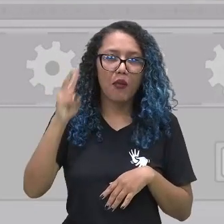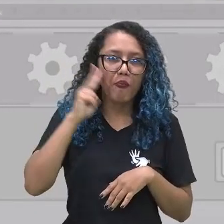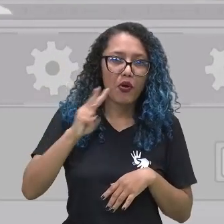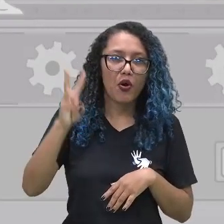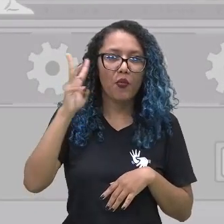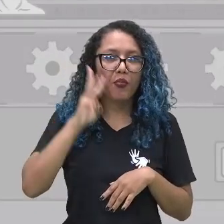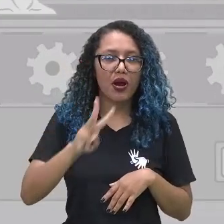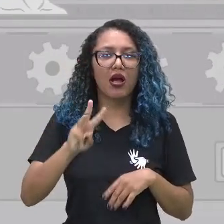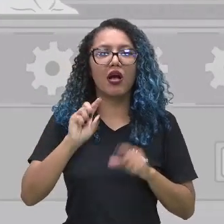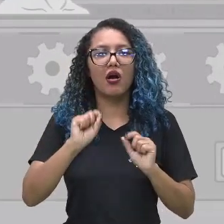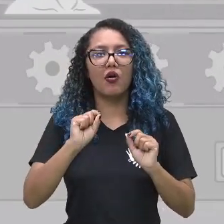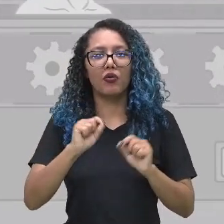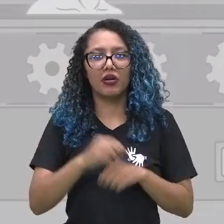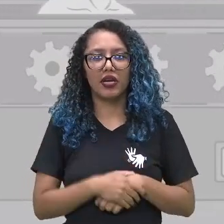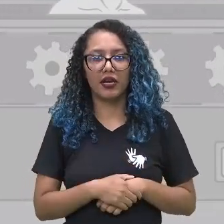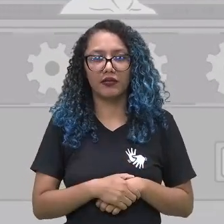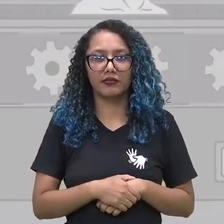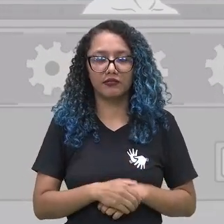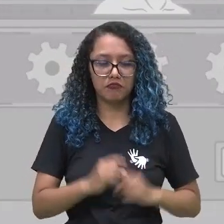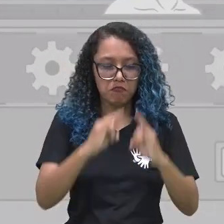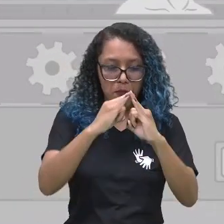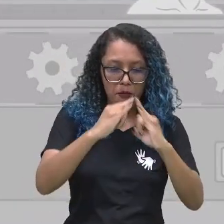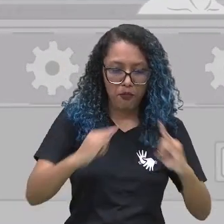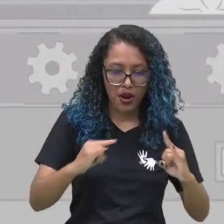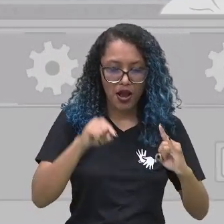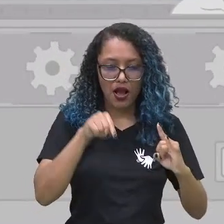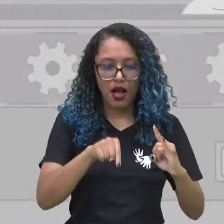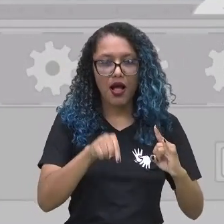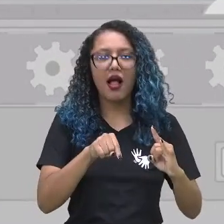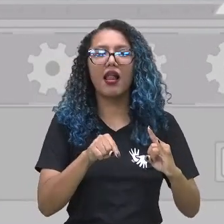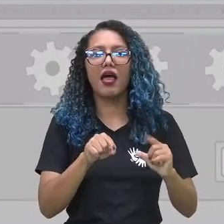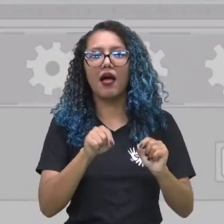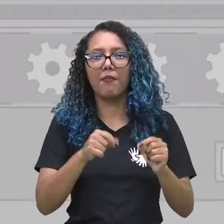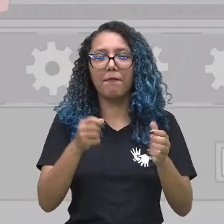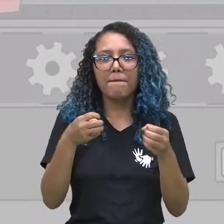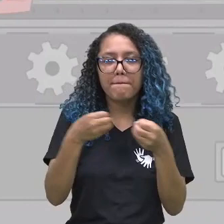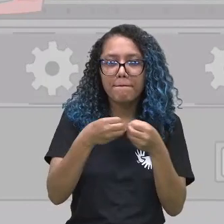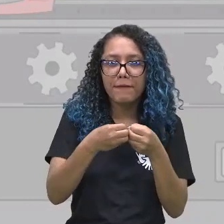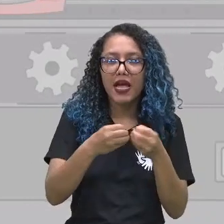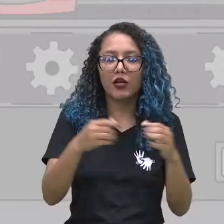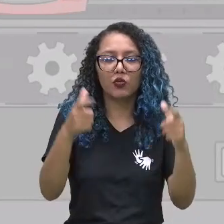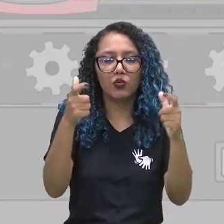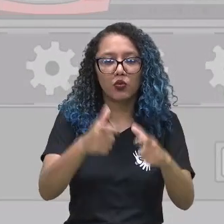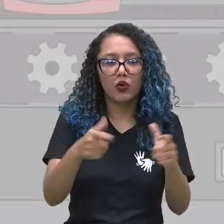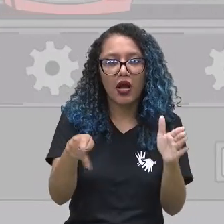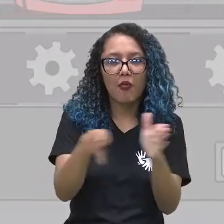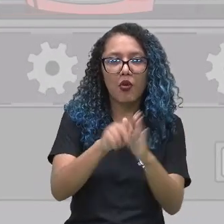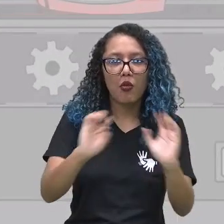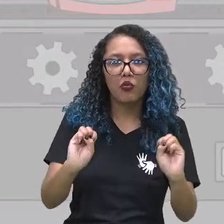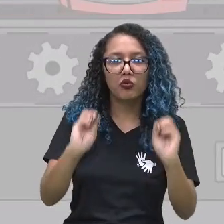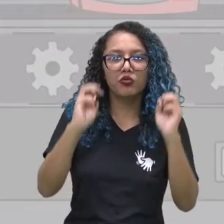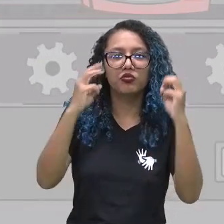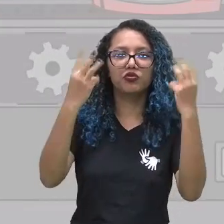acampado, né, na frente do estádio, do local onde vai ser feito o show, né, para consumir